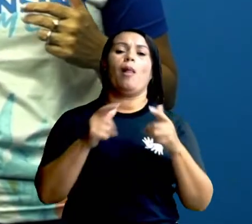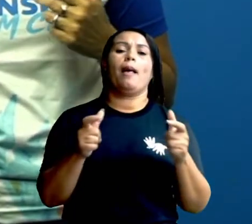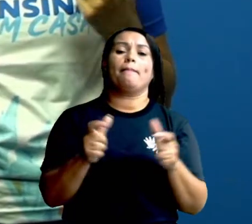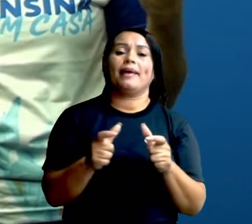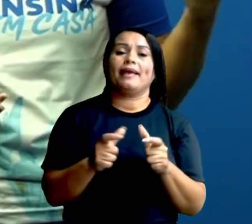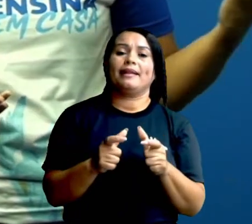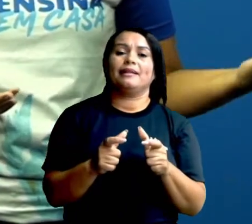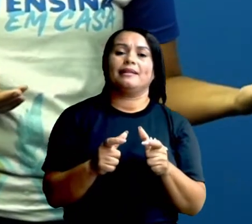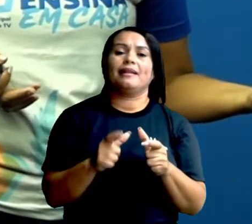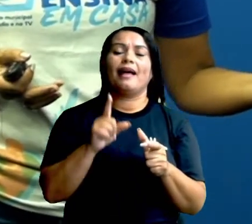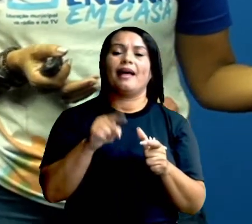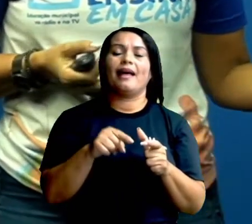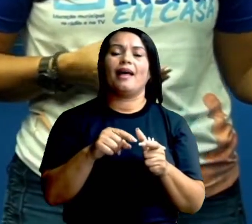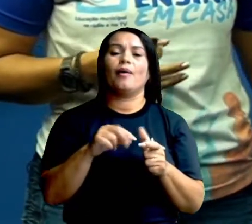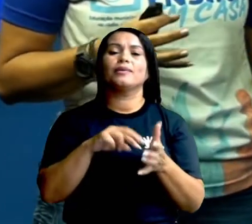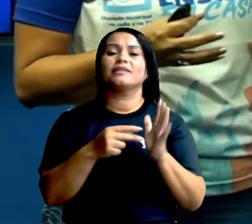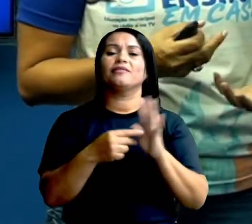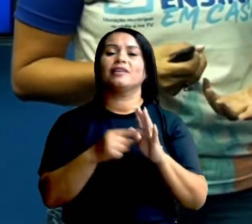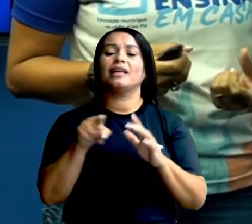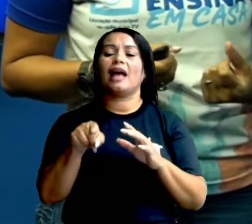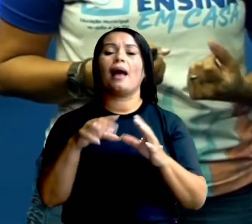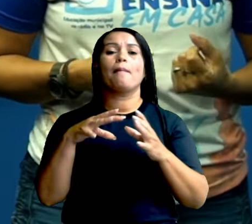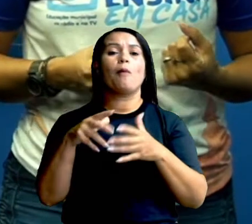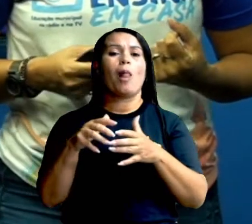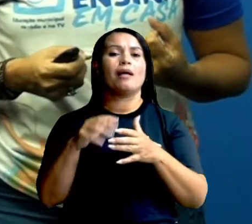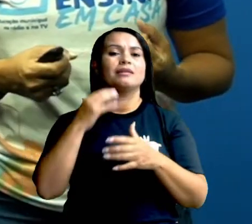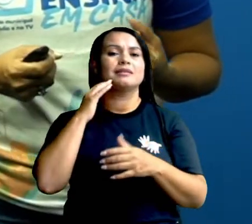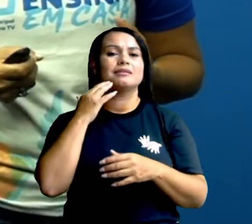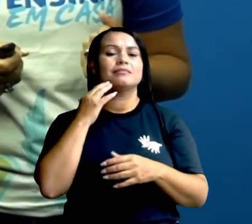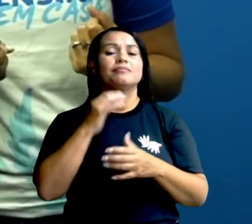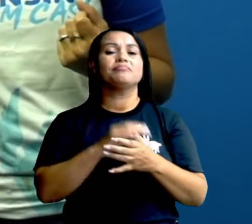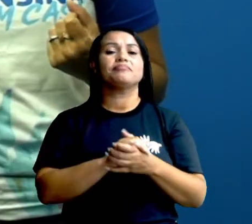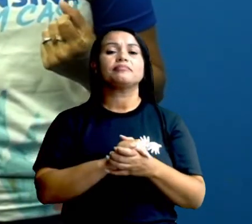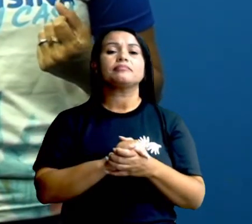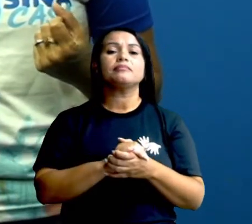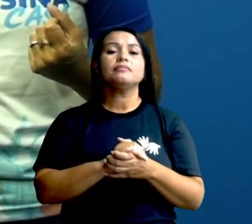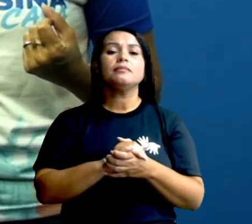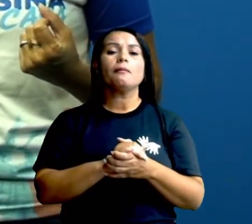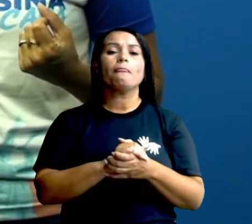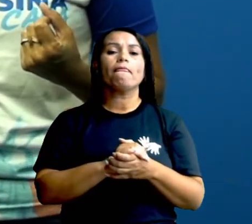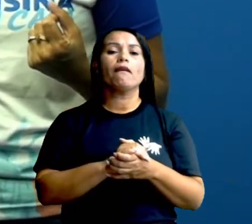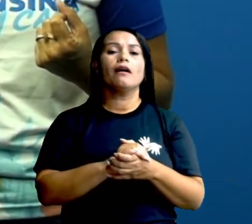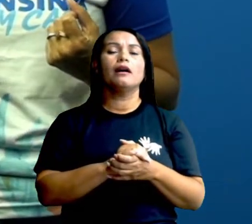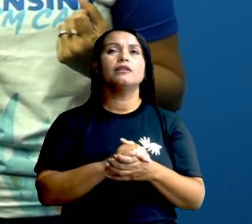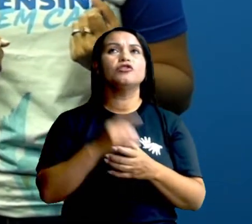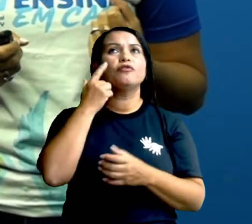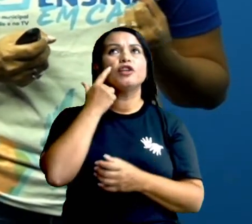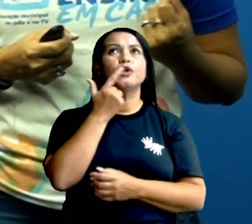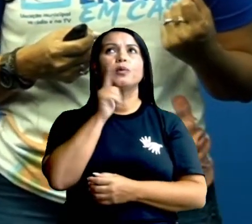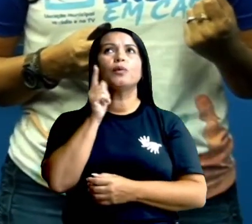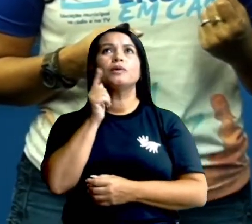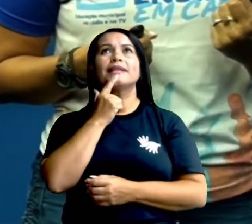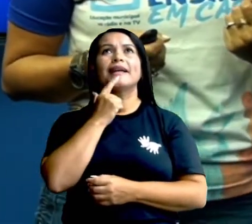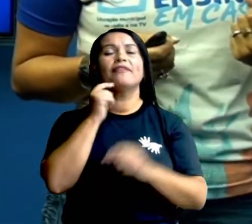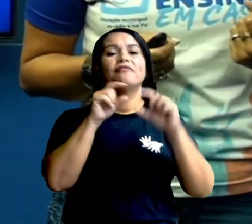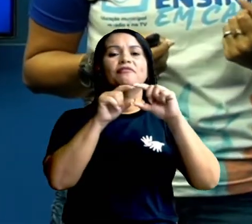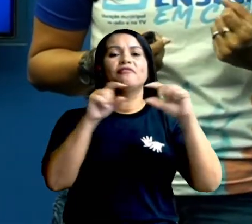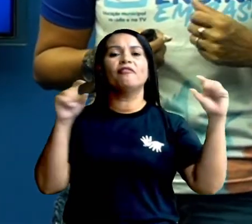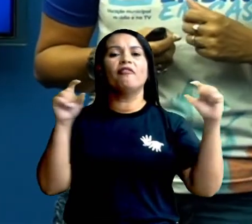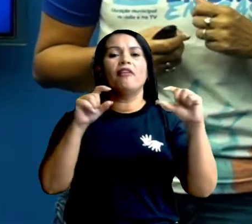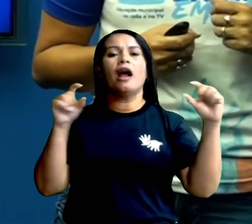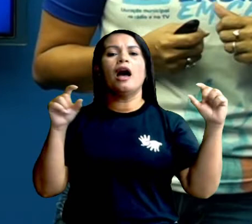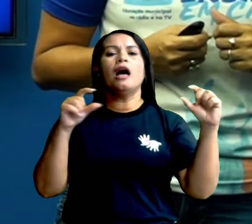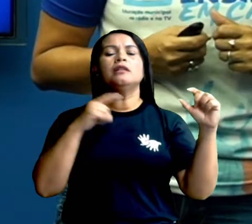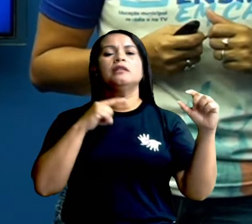pequena, pequena é o estado da bola, ela é pequena, tá certo? Deixa eu ver aqui outra